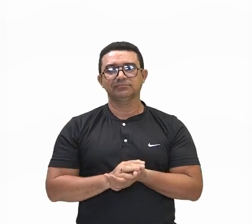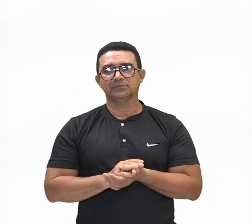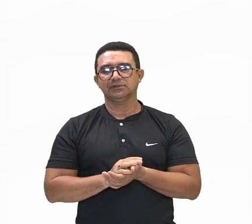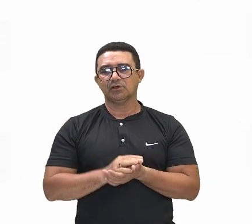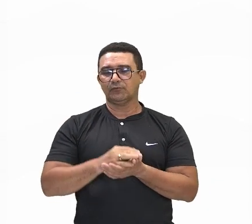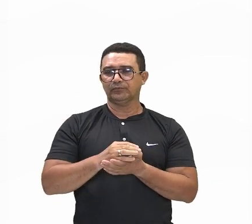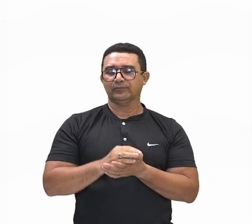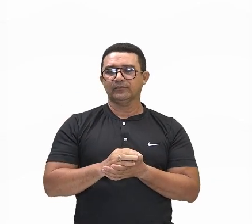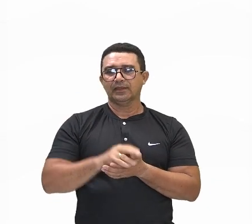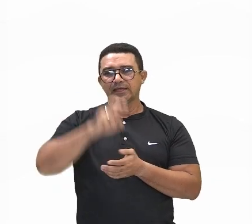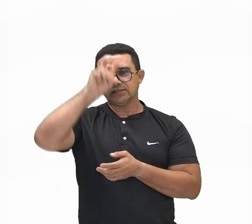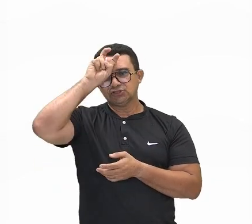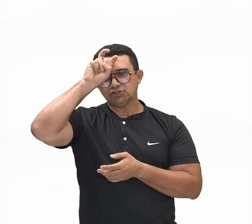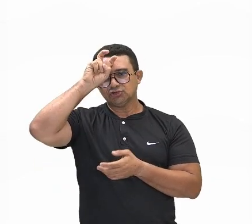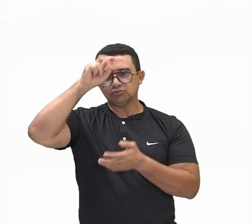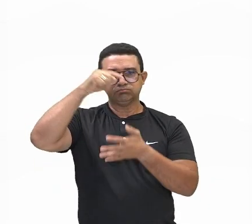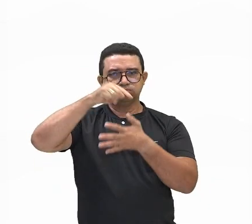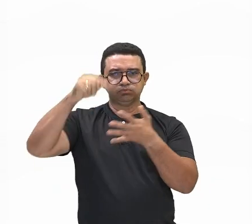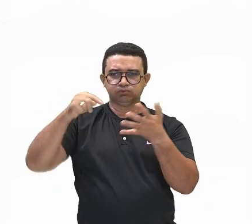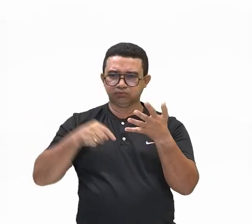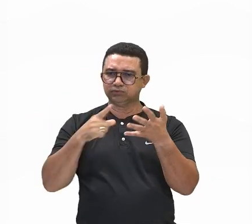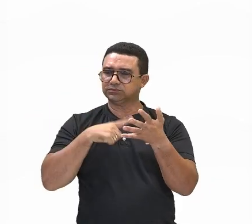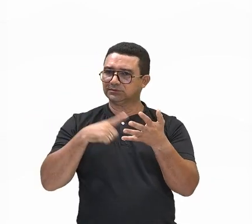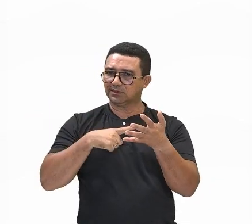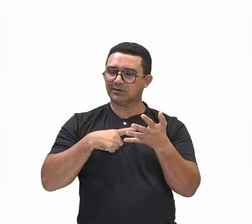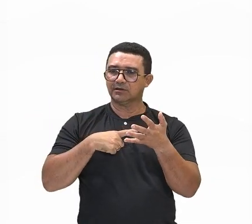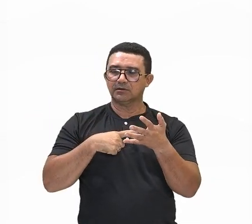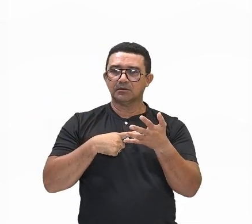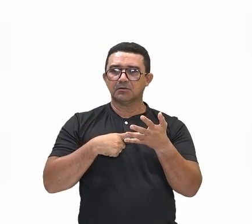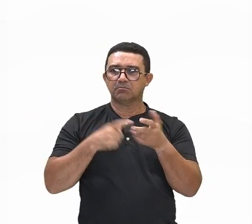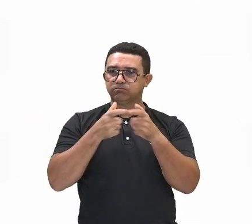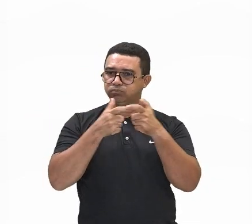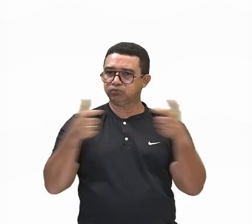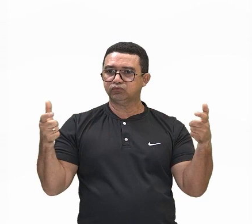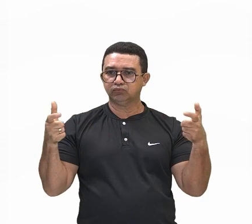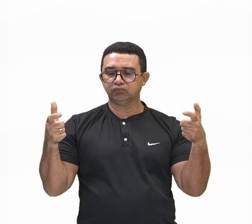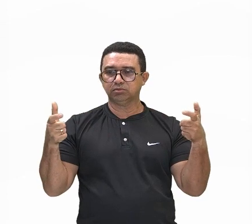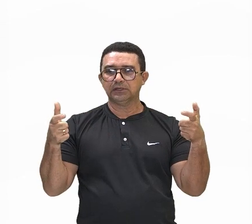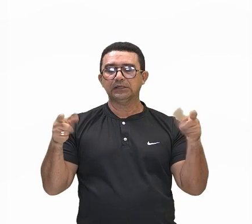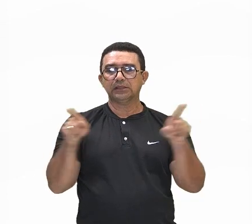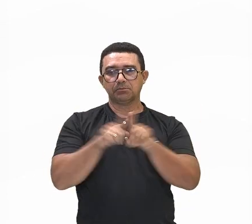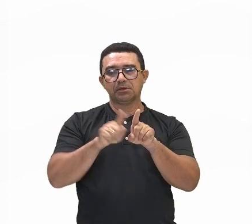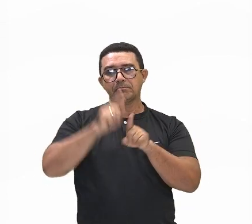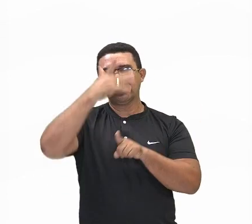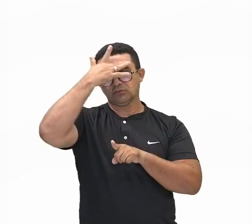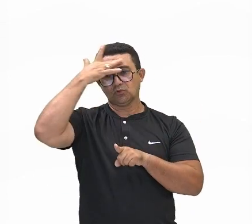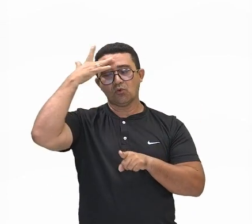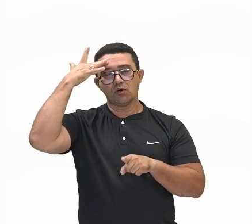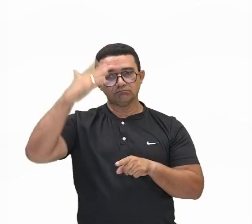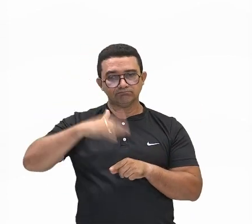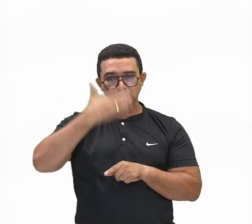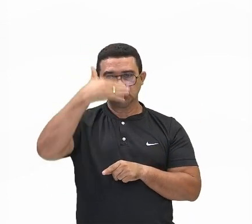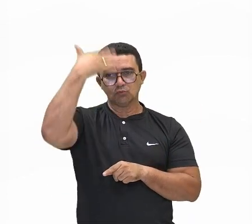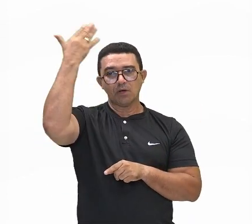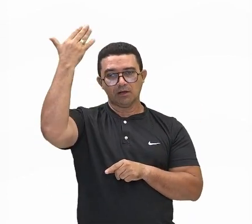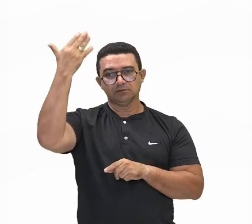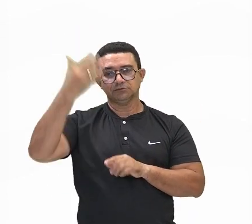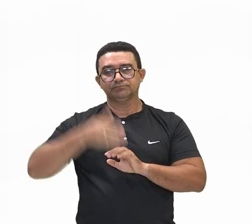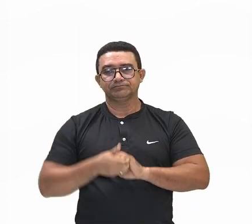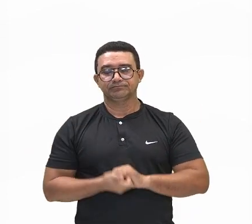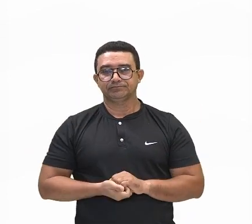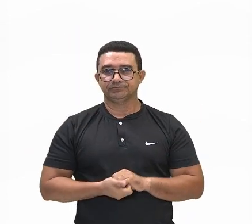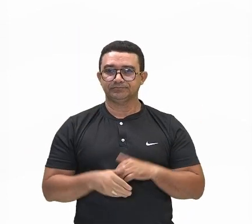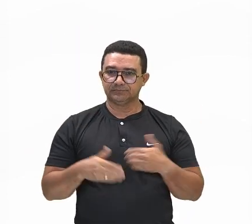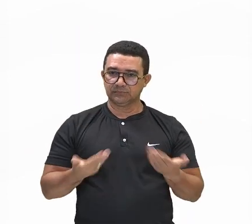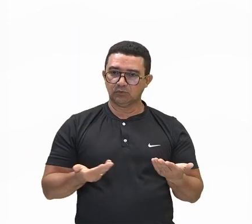Egito, é muito marcada por ter grande quantidade de muçulmanos, tá? Então o continente africano, ele